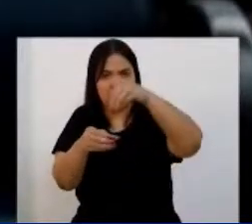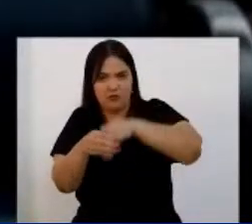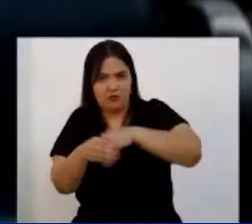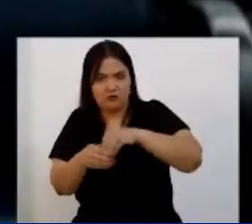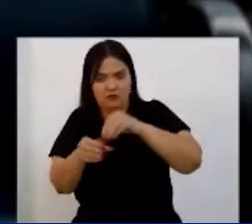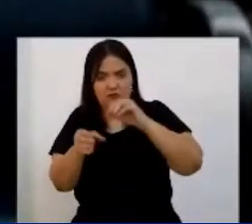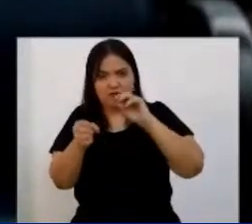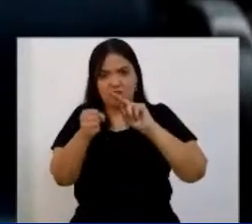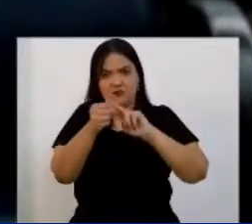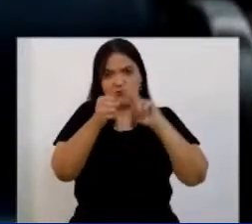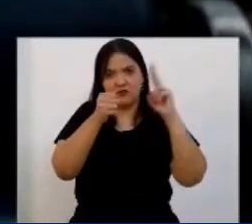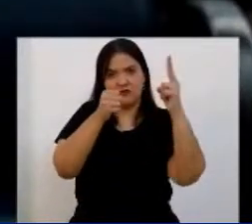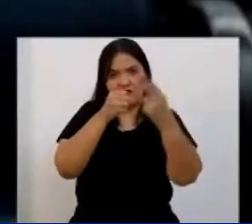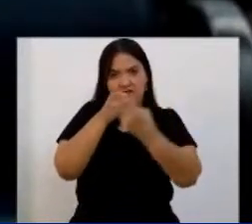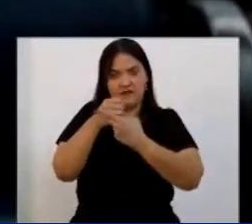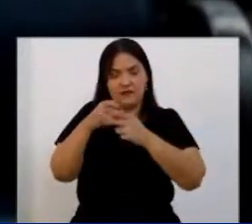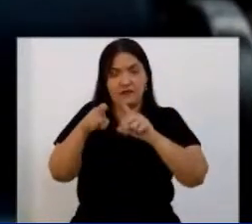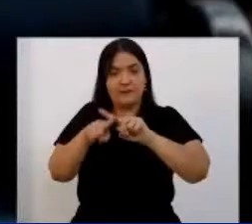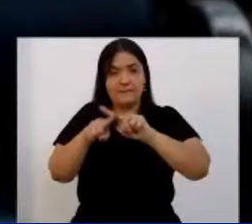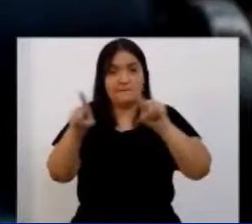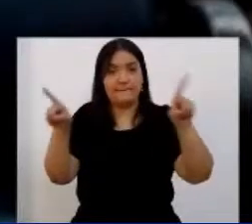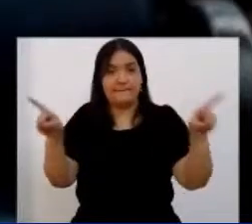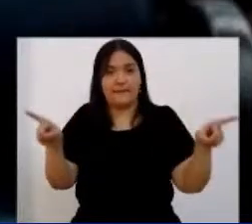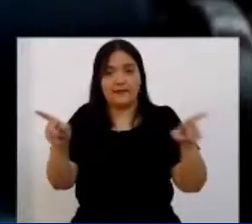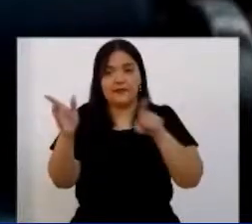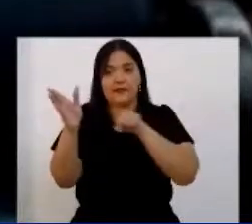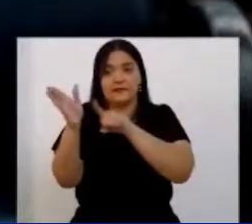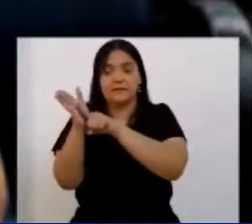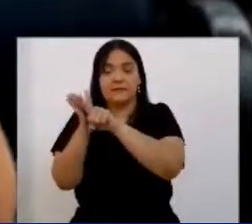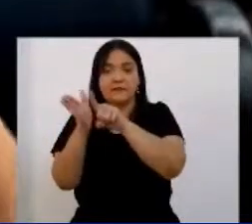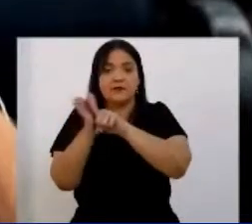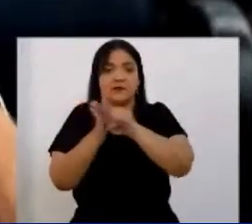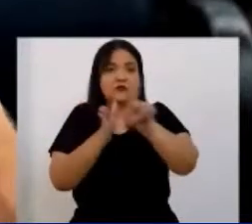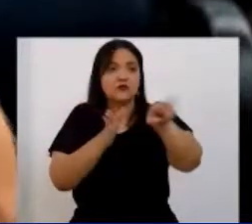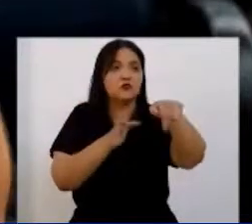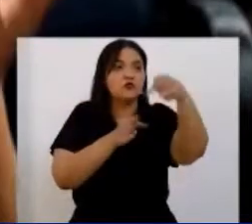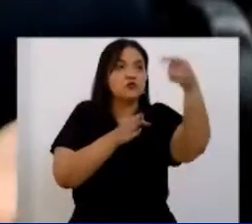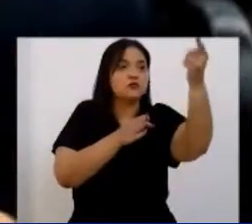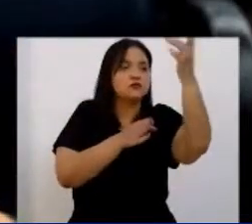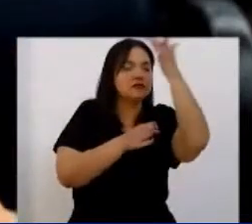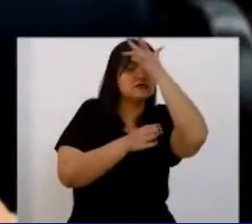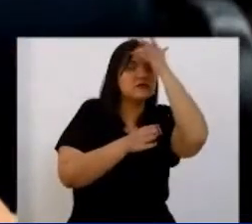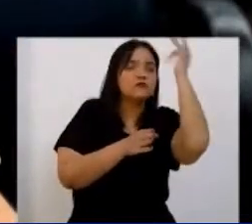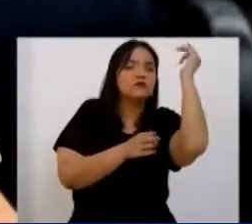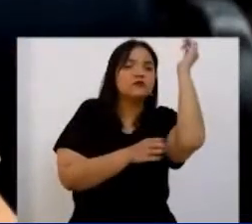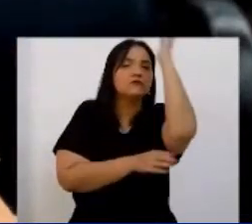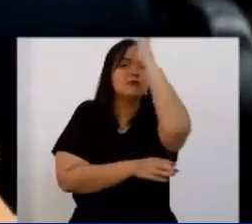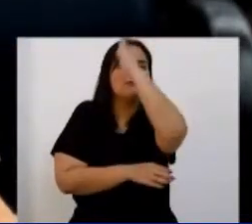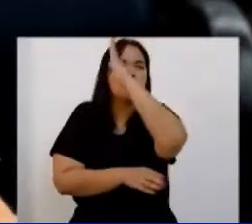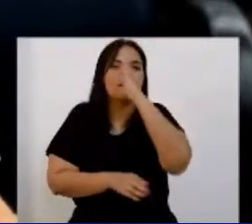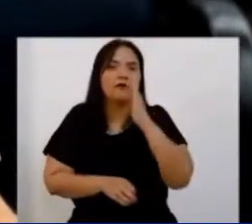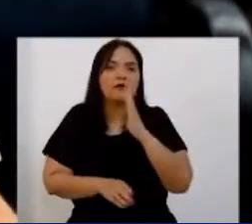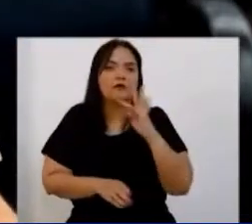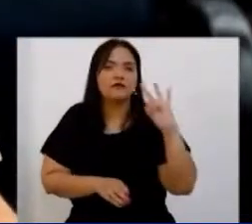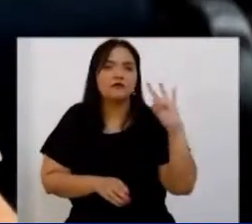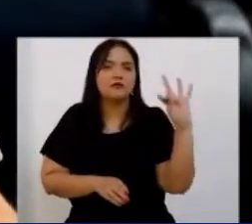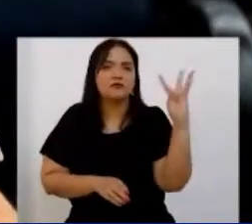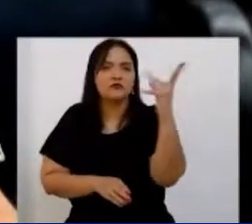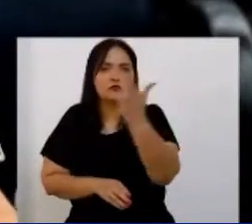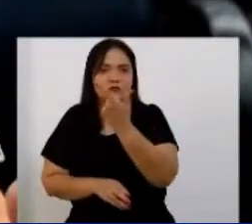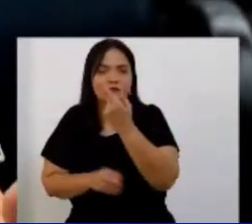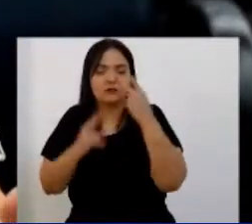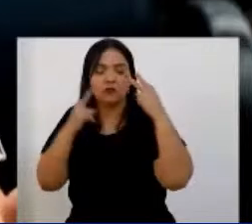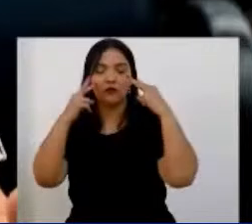pesquisas realizadas na Univale, mas também das outras pesquisas. Pessoas do Brasil inteiro. Então,